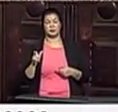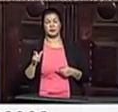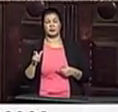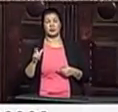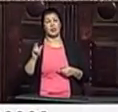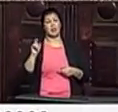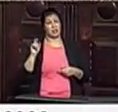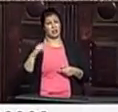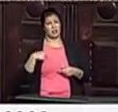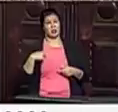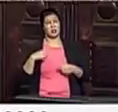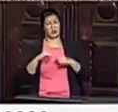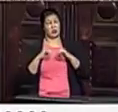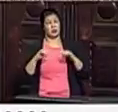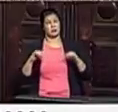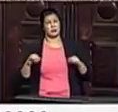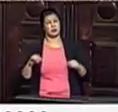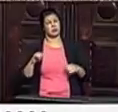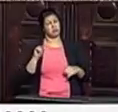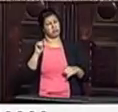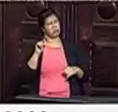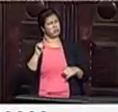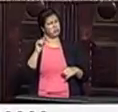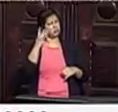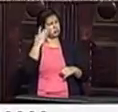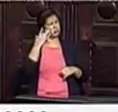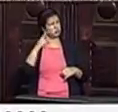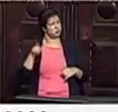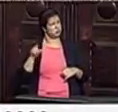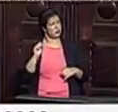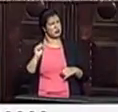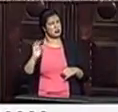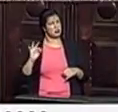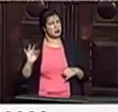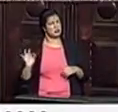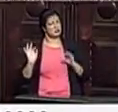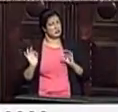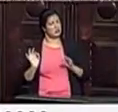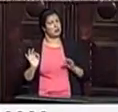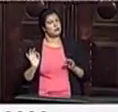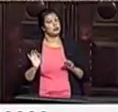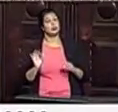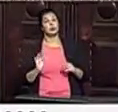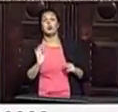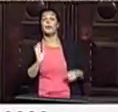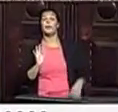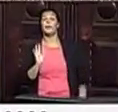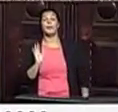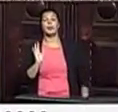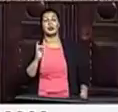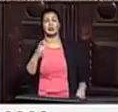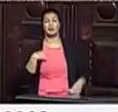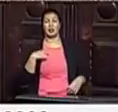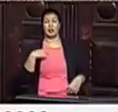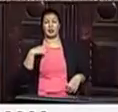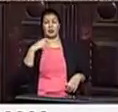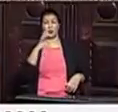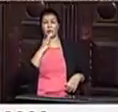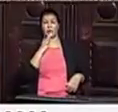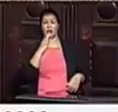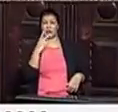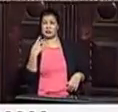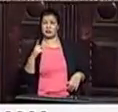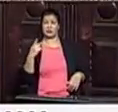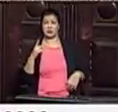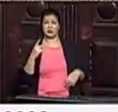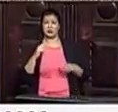campanha. Eu acho que é verdade que foi o Supremo que decidiu, mas o desenrolar da situação, o conhecimento de parte da